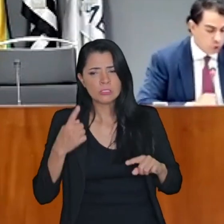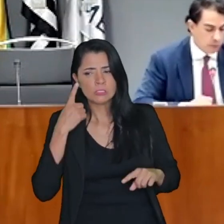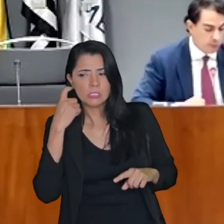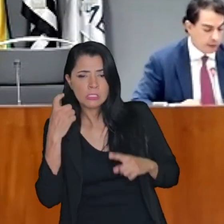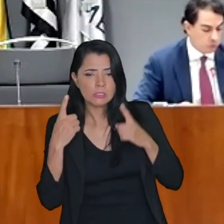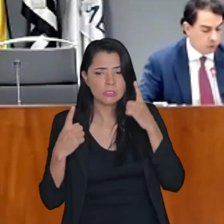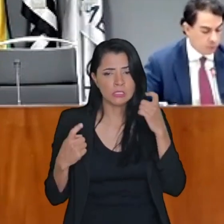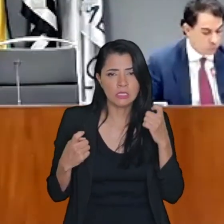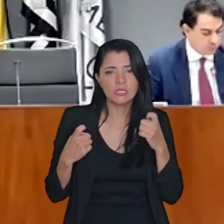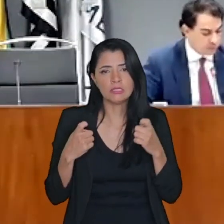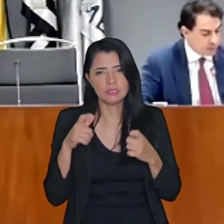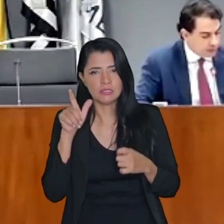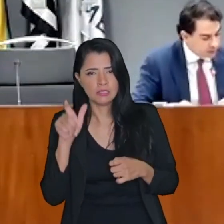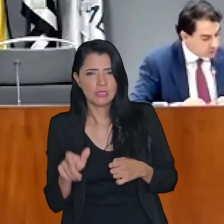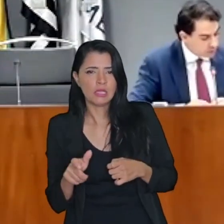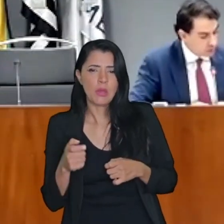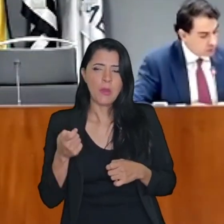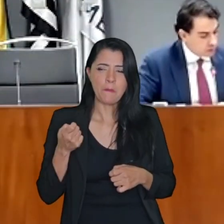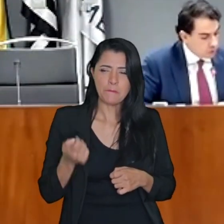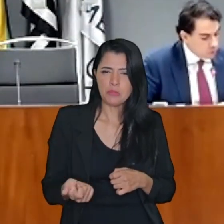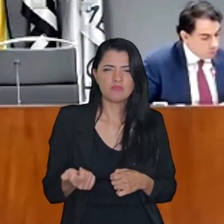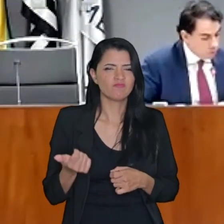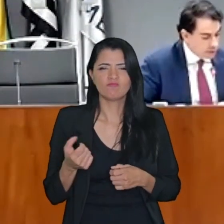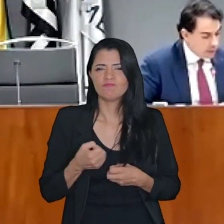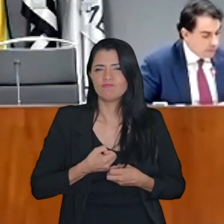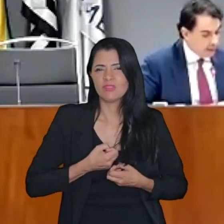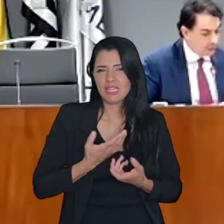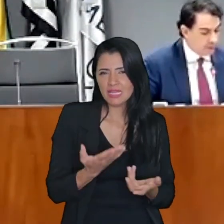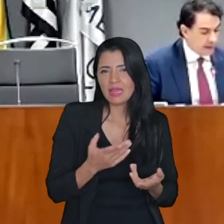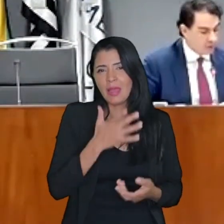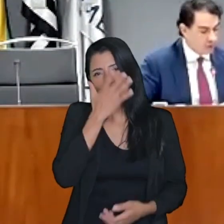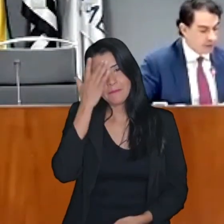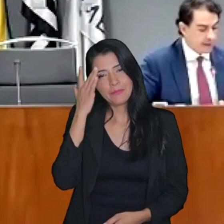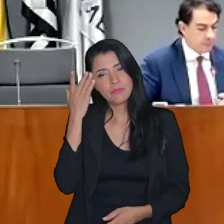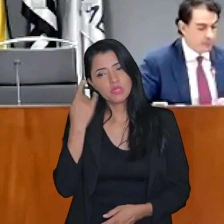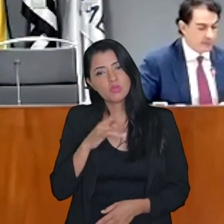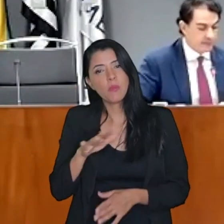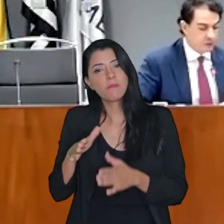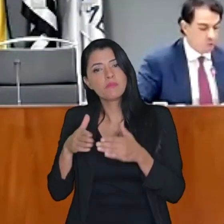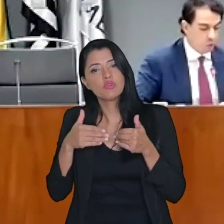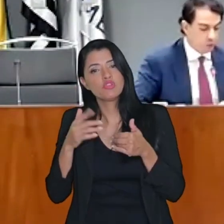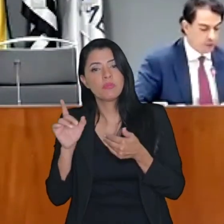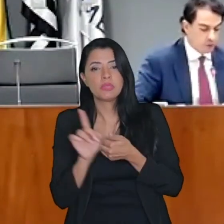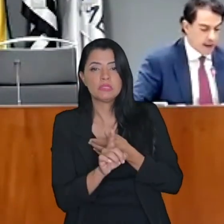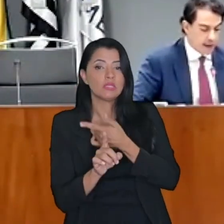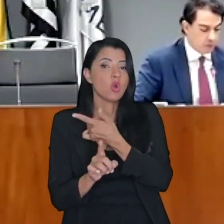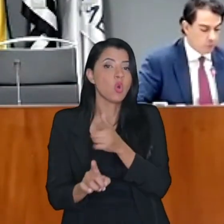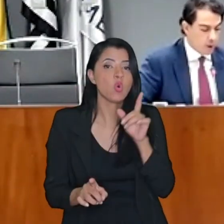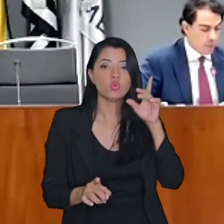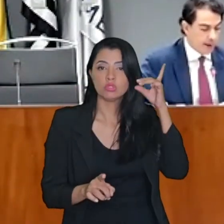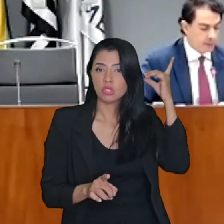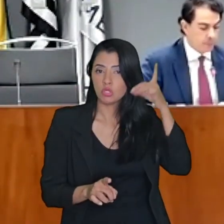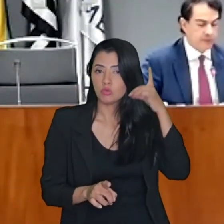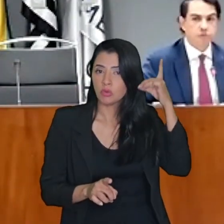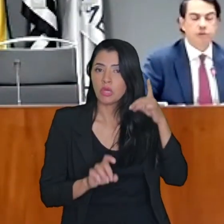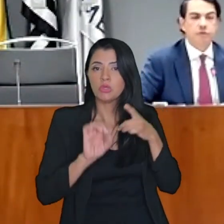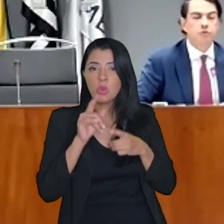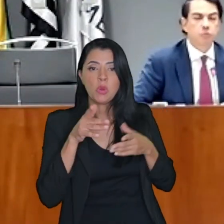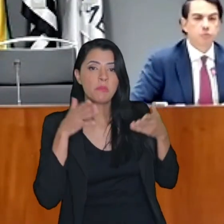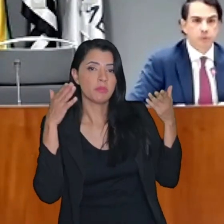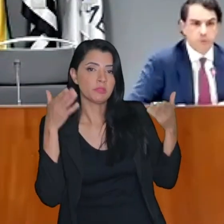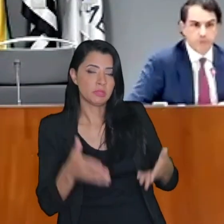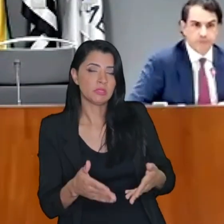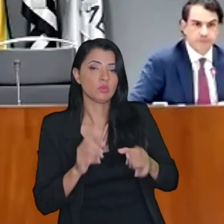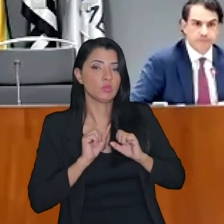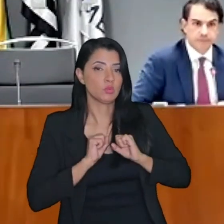ou de colaborador hipossuficiente, o celebrante deverá solicitar a presença de outro advogado ou a participação de